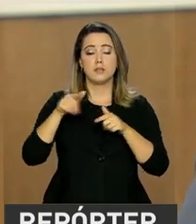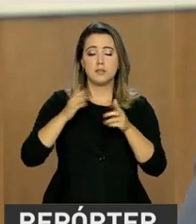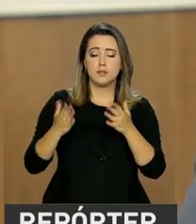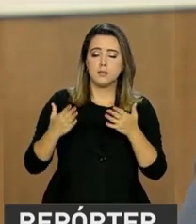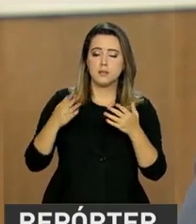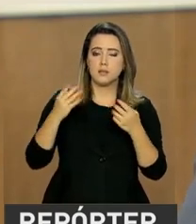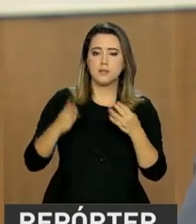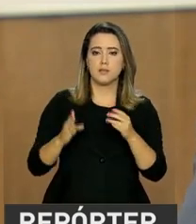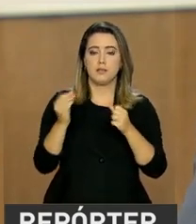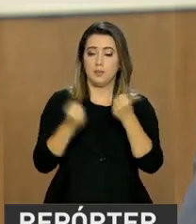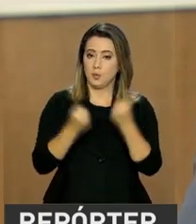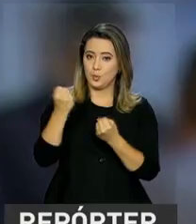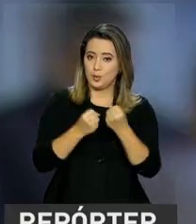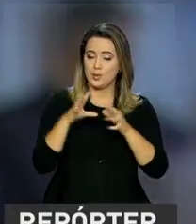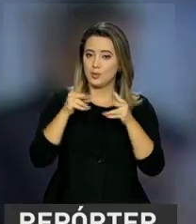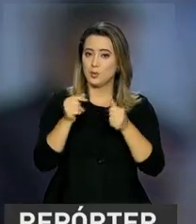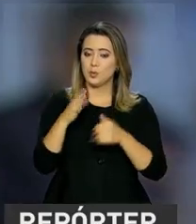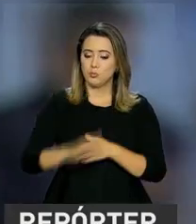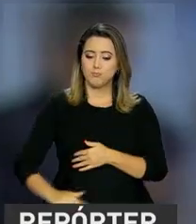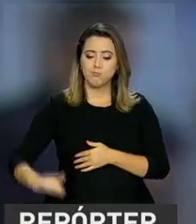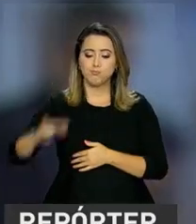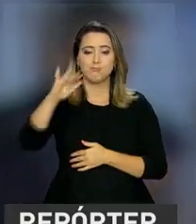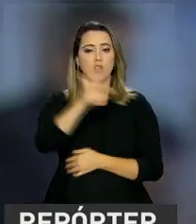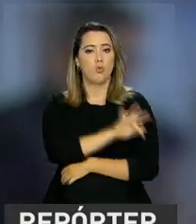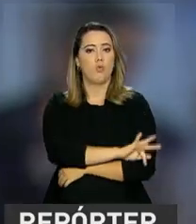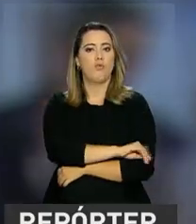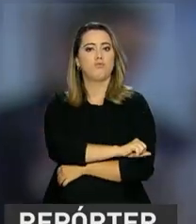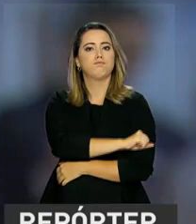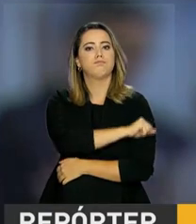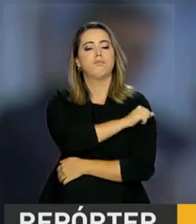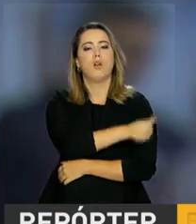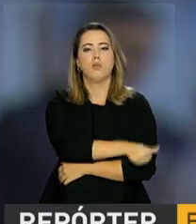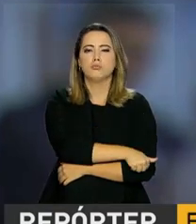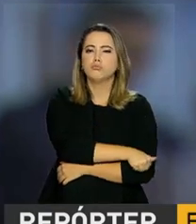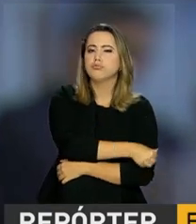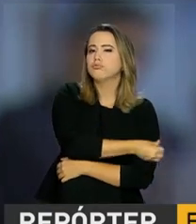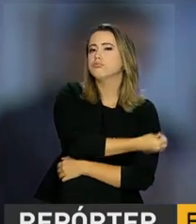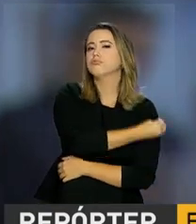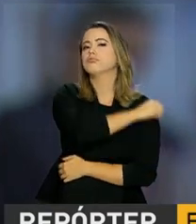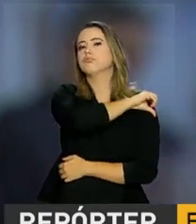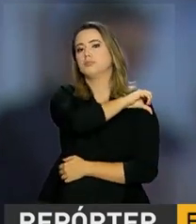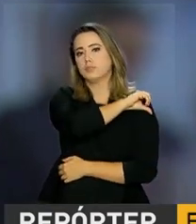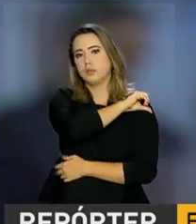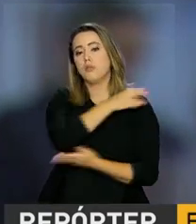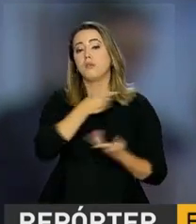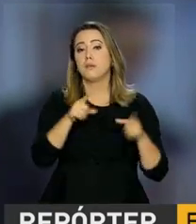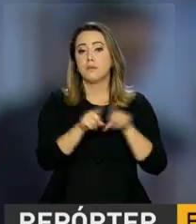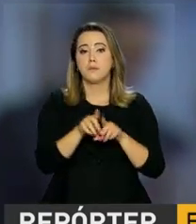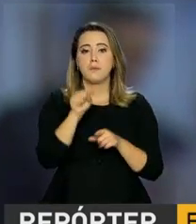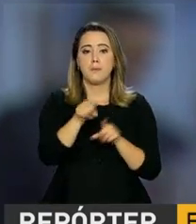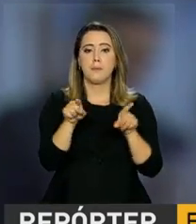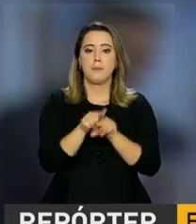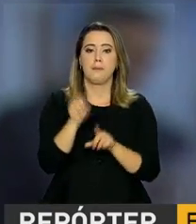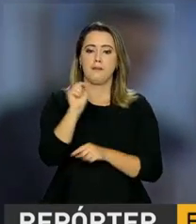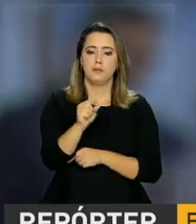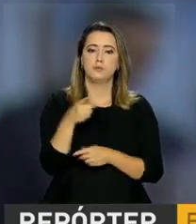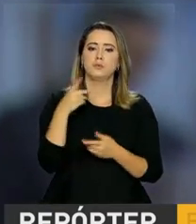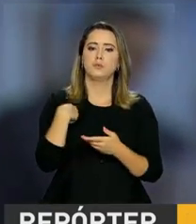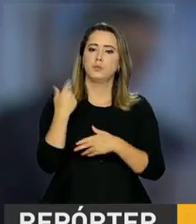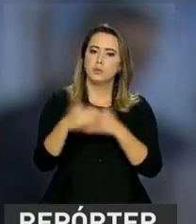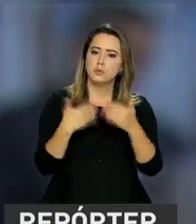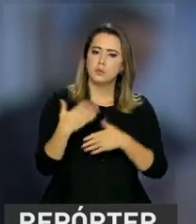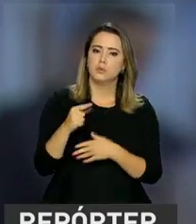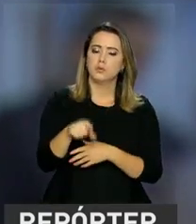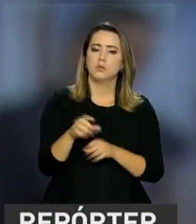os anos do ensino fundamental é importantíssimo educação uma vez que ela trabalha não só com o conhecimento com mobilidade mas também com